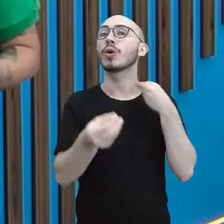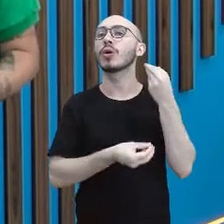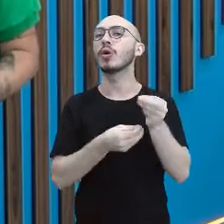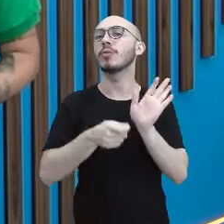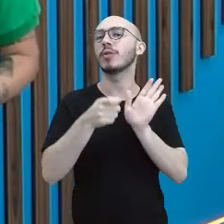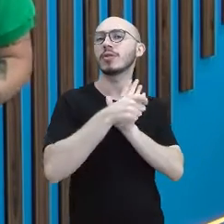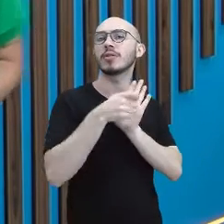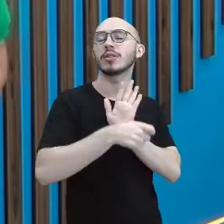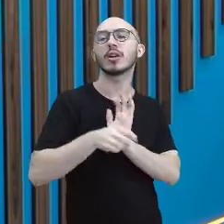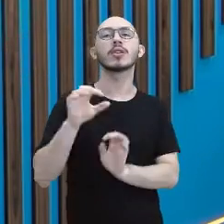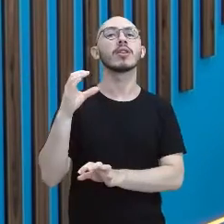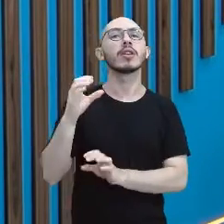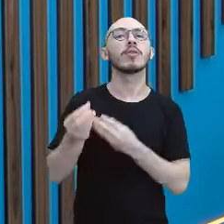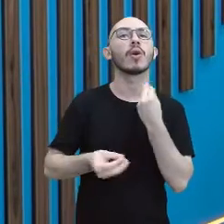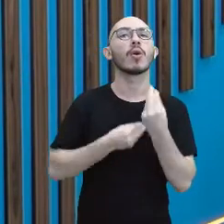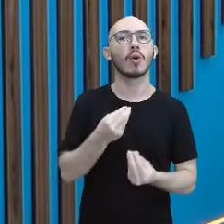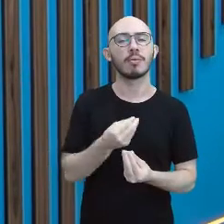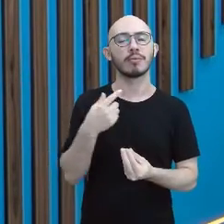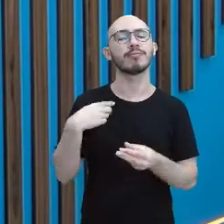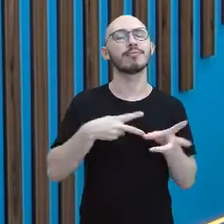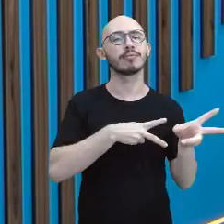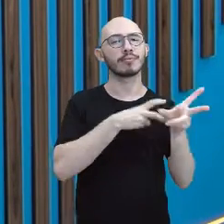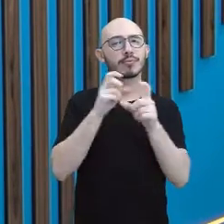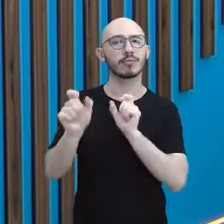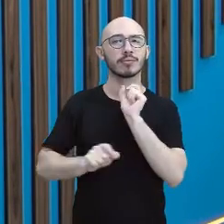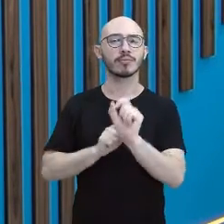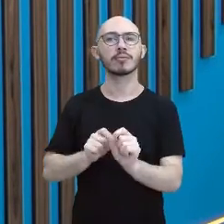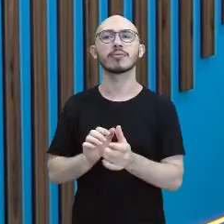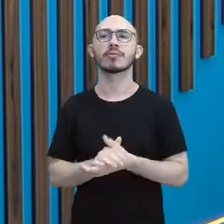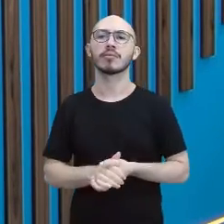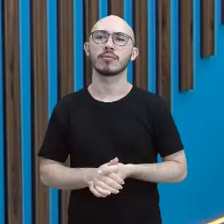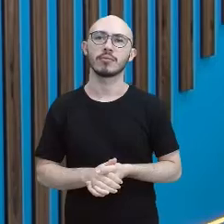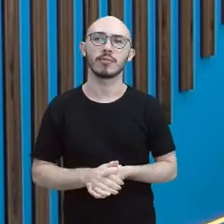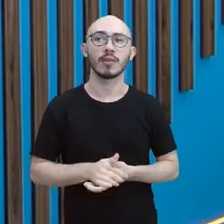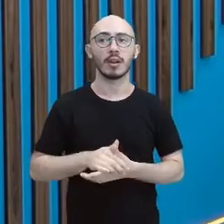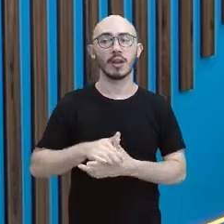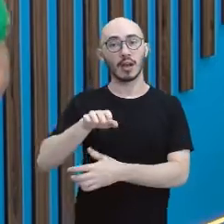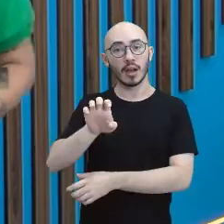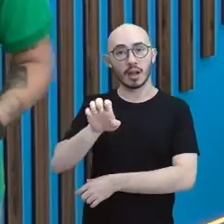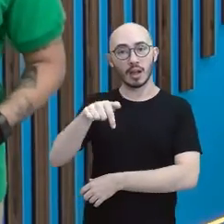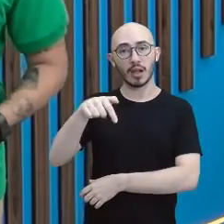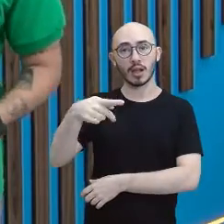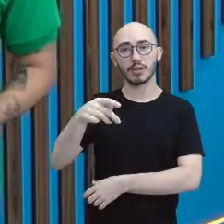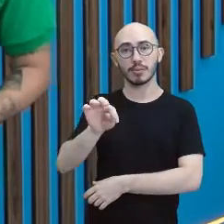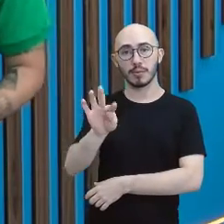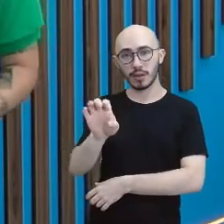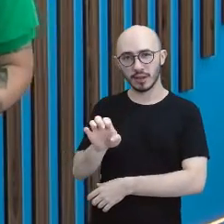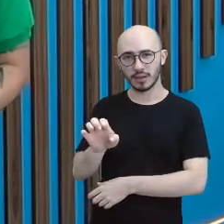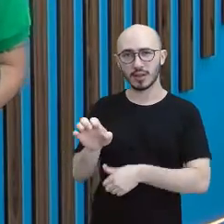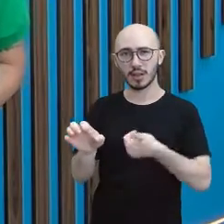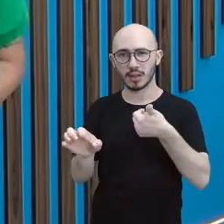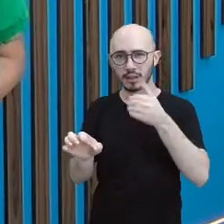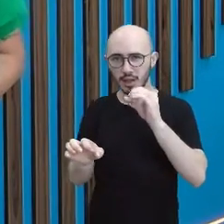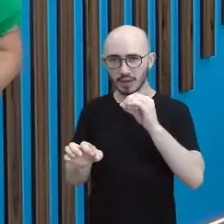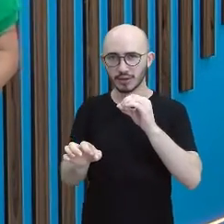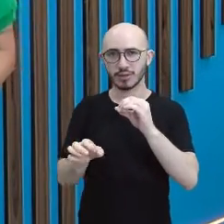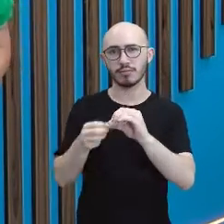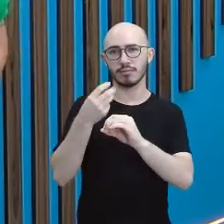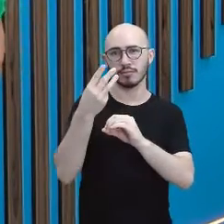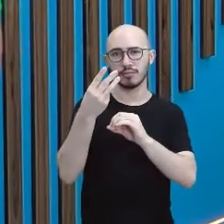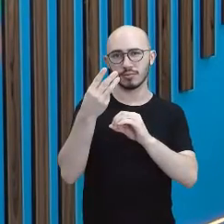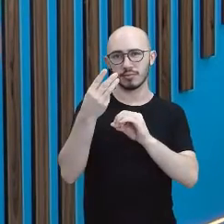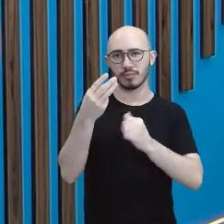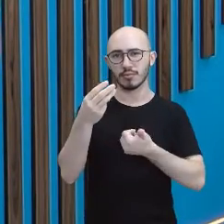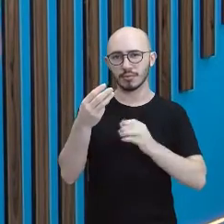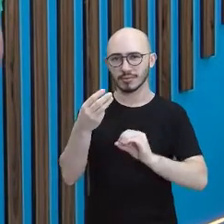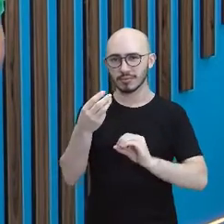notação científica? Perceba que a relação do expoente com as casas decimais foram apresentadas, tanto no número muito grande quanto no